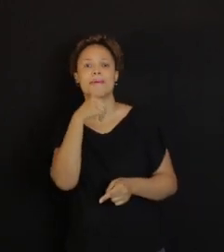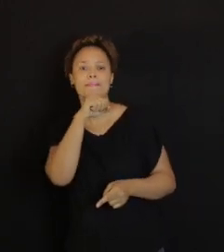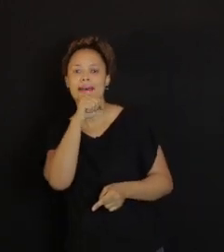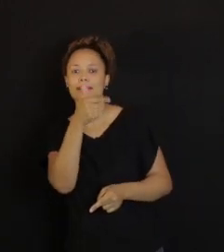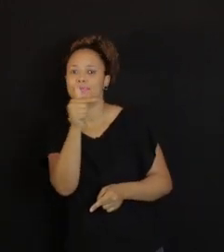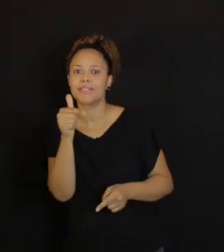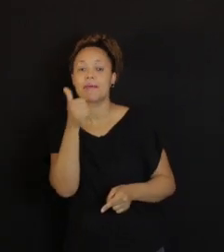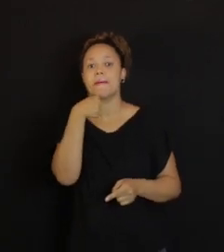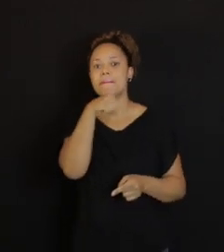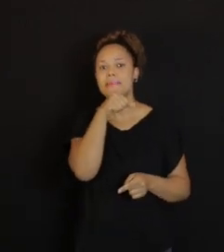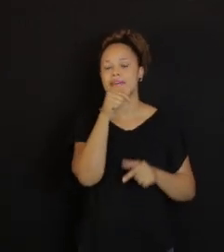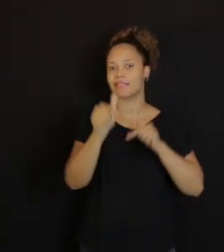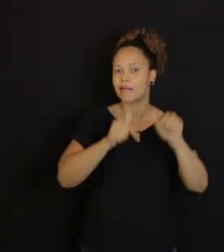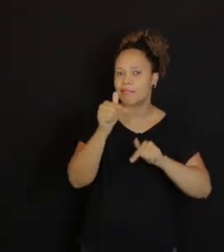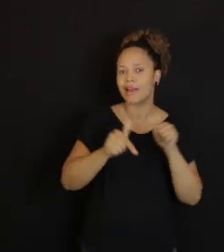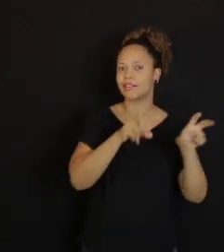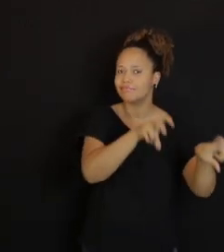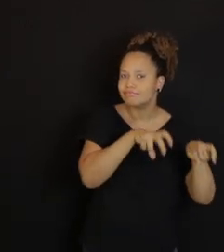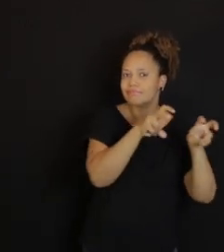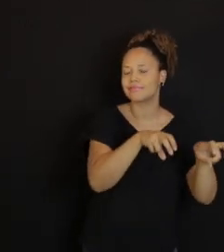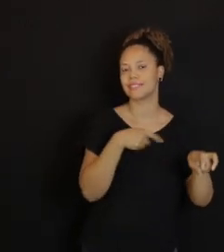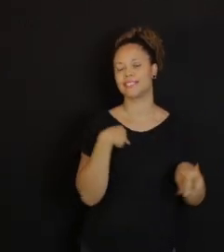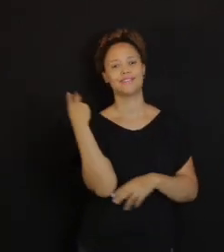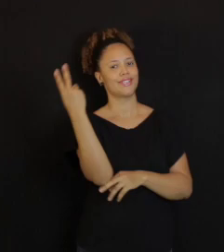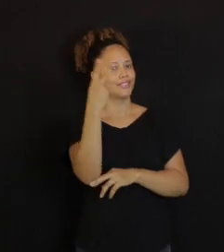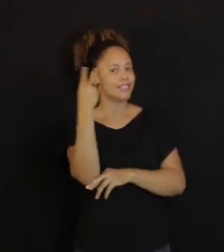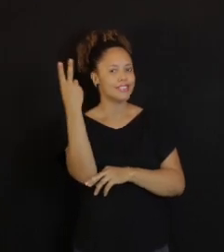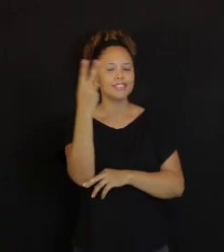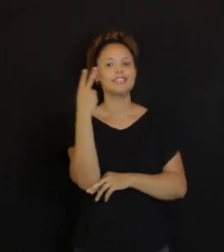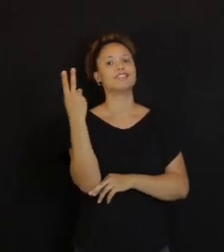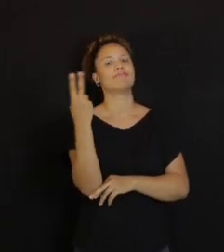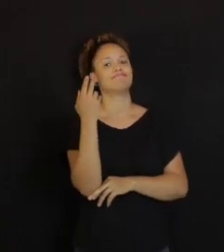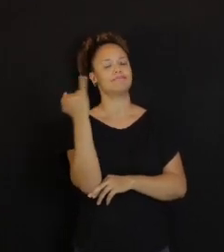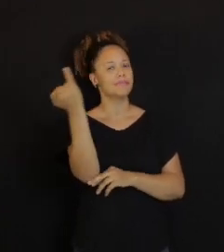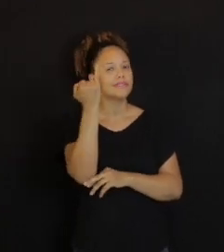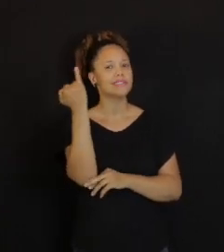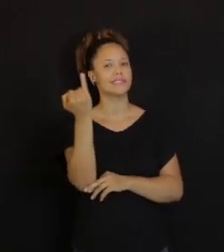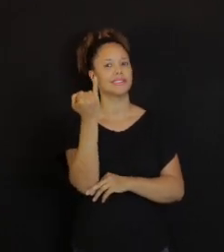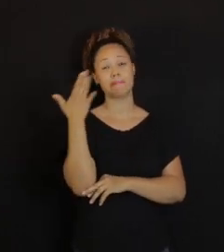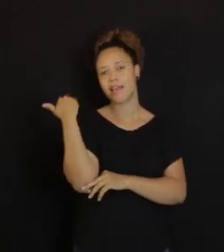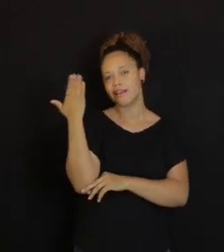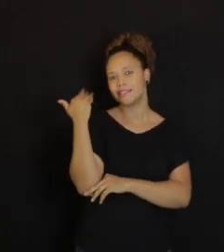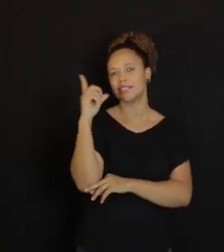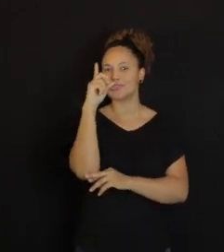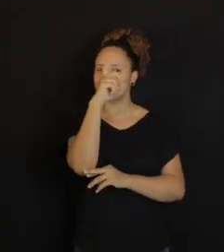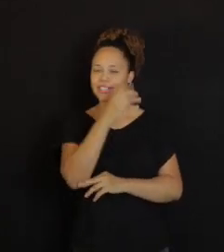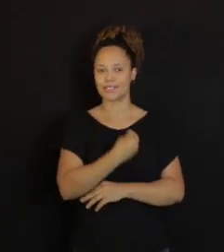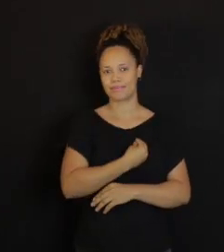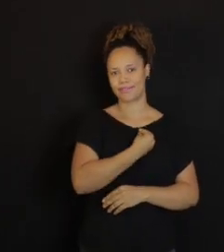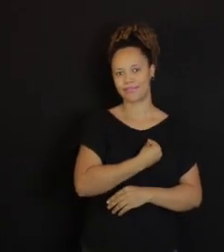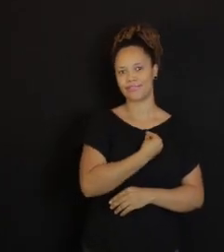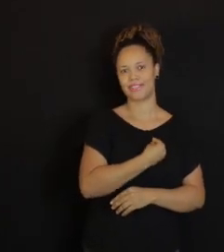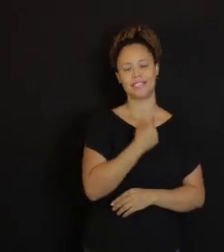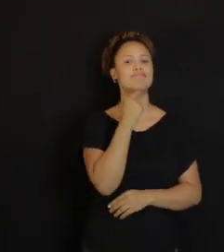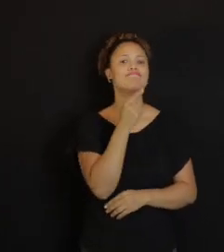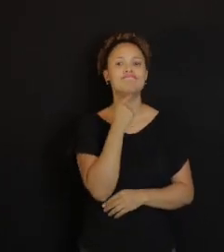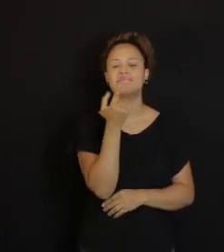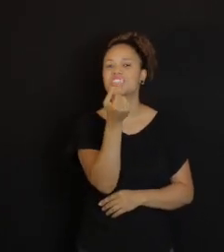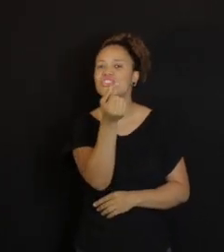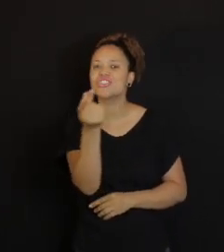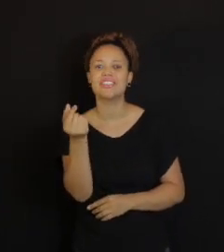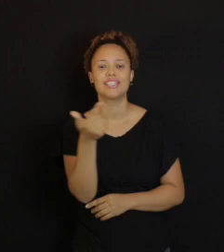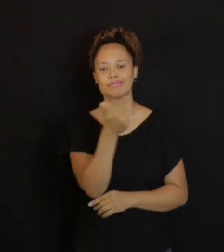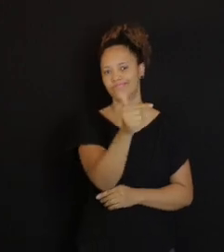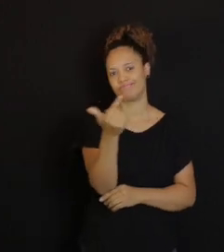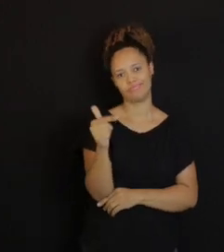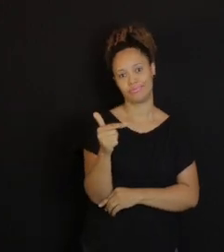roça. Eu valorizo porque realmente foi muito difícil não ter dinheiro para comprar um instrumento, foi ter meu primeiro instrumento